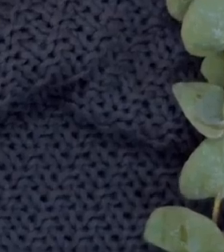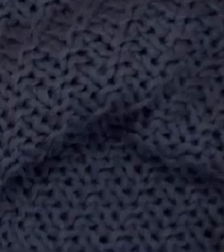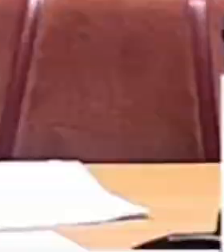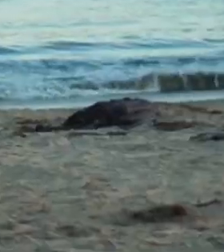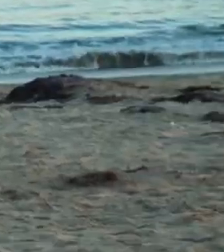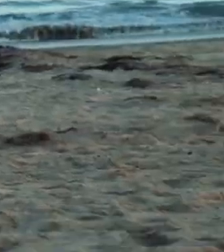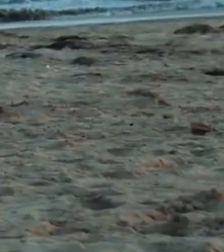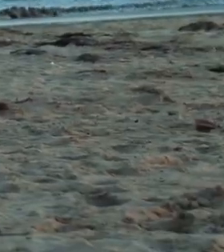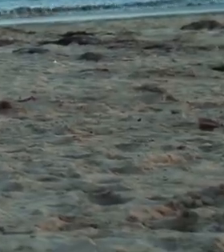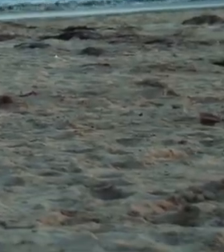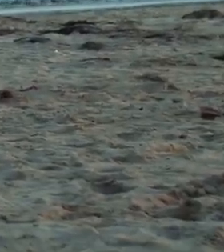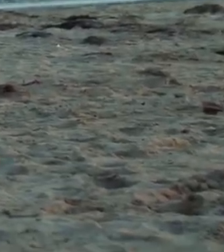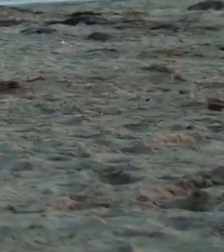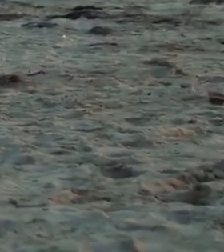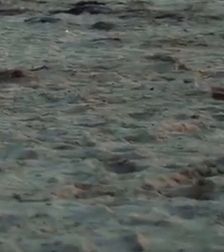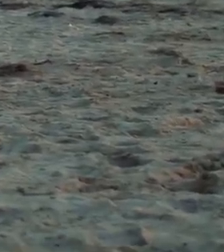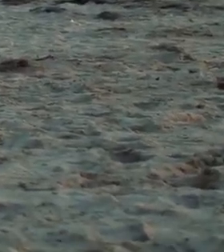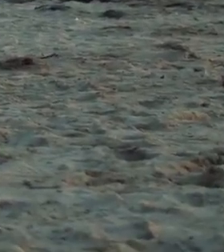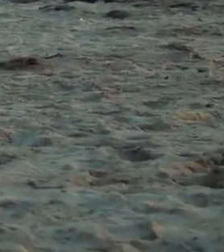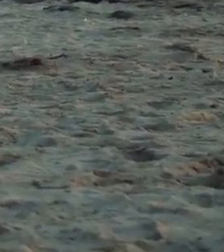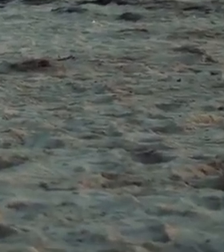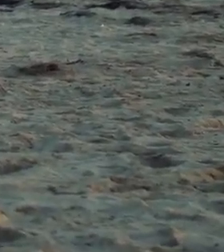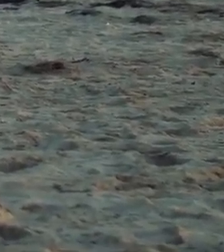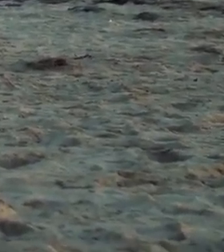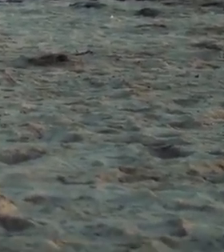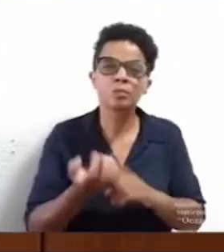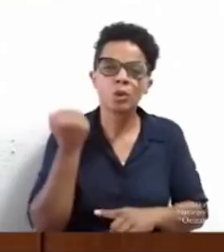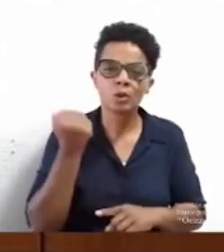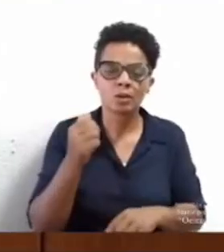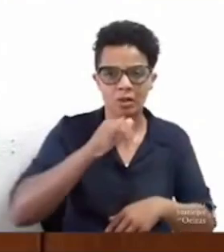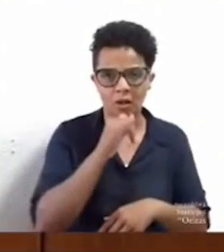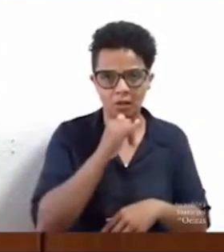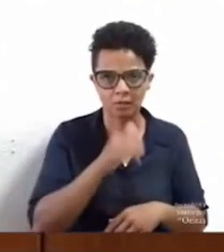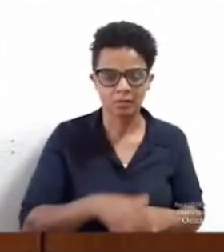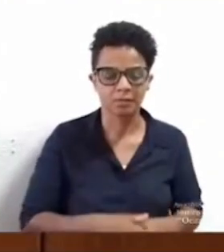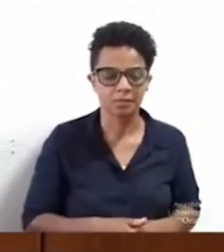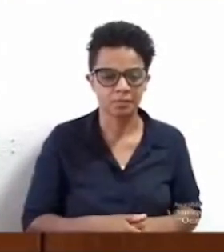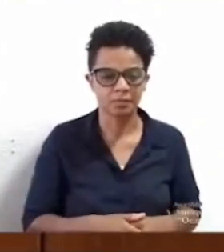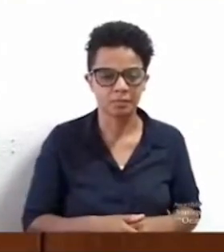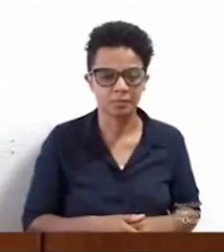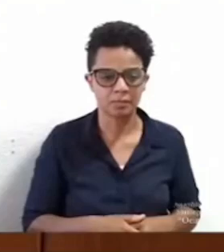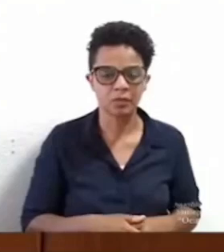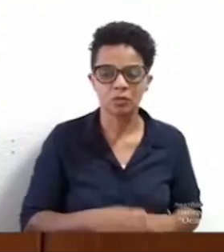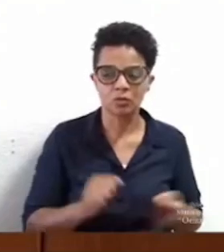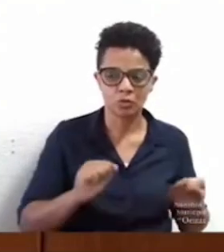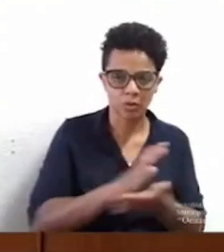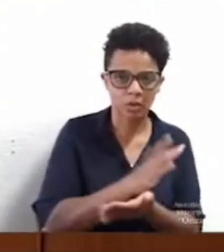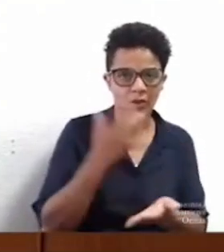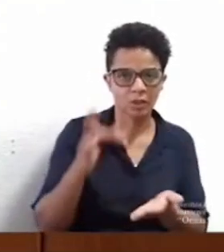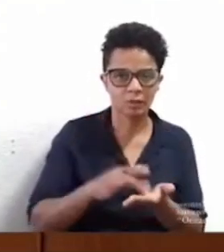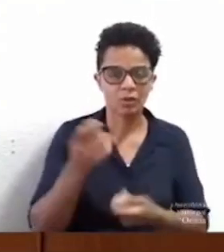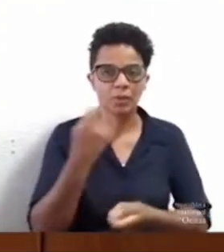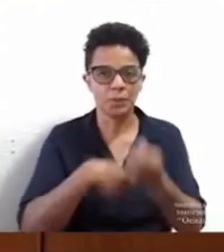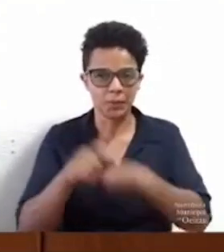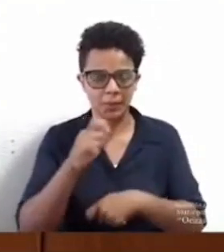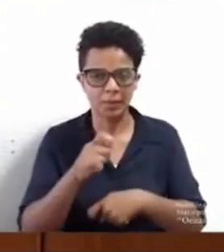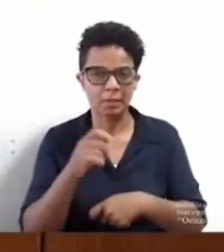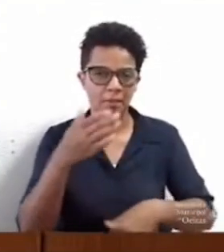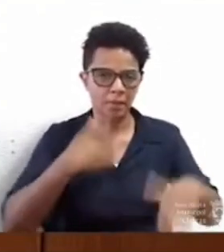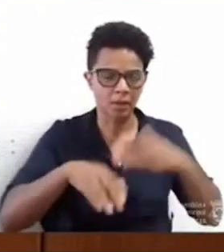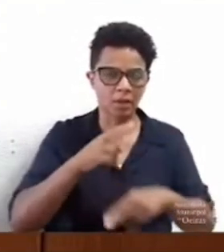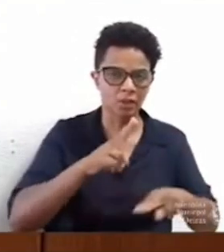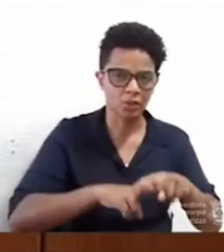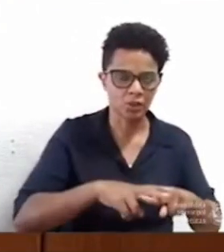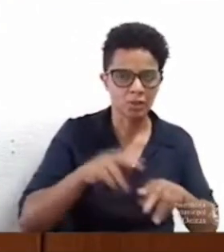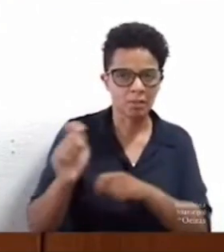pelo promotor Vasco, que apresenta uma experiência bem-sucedida junto às praias algarvias. Venda de jornais e revistas no passeio marítimo, nas praias de Caxias, Passo